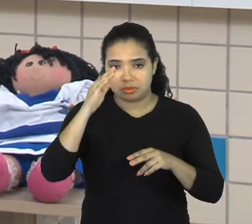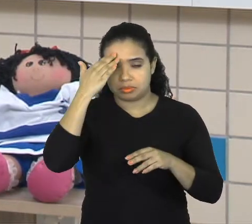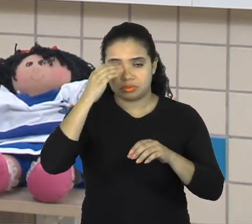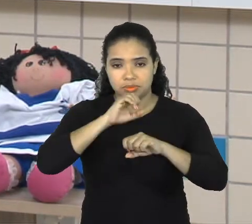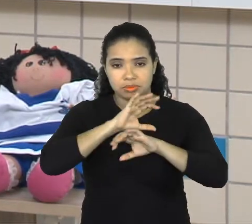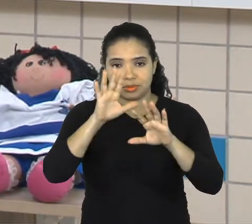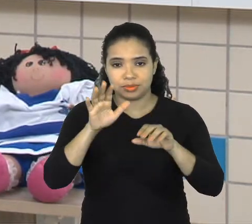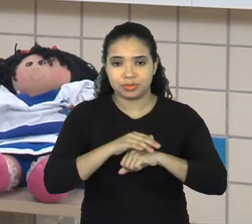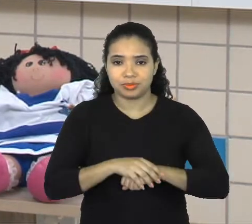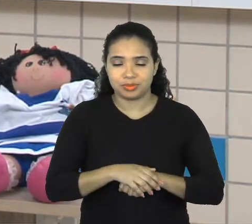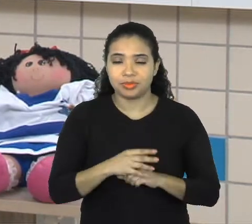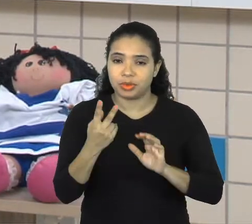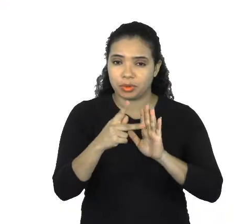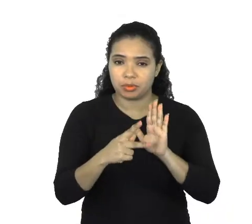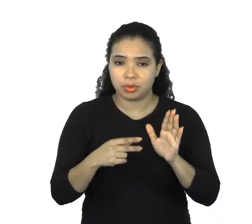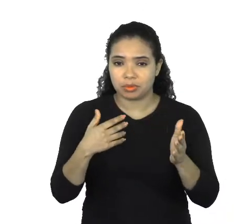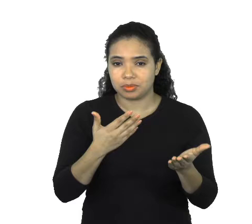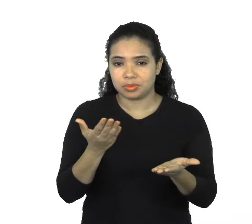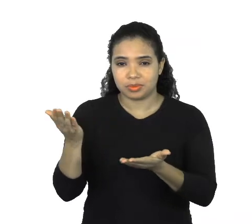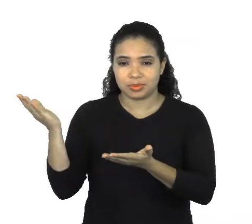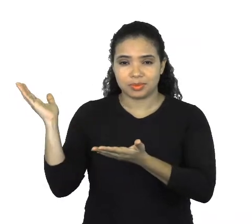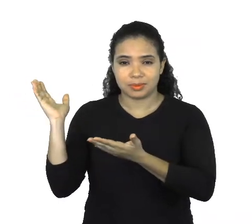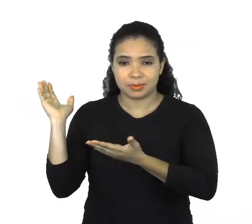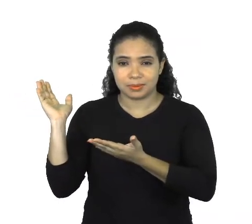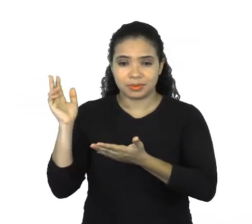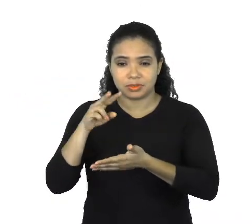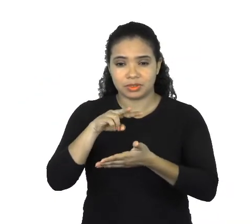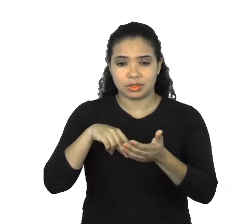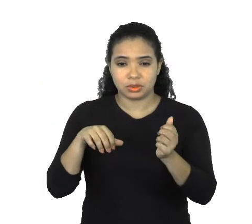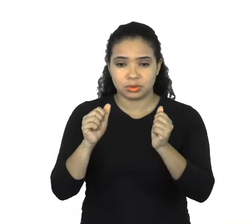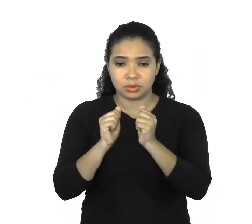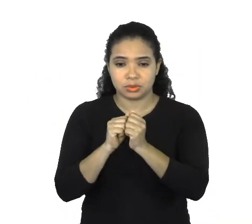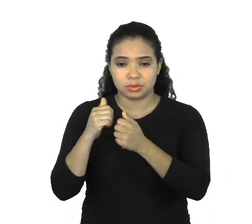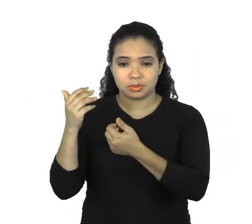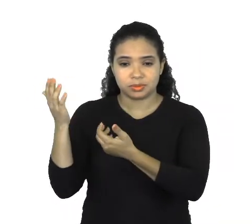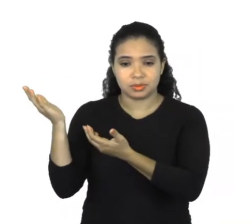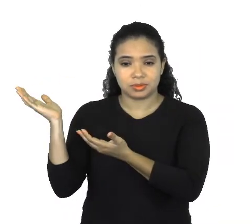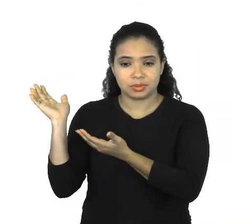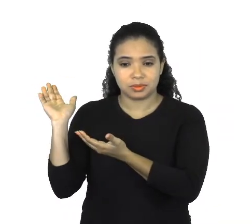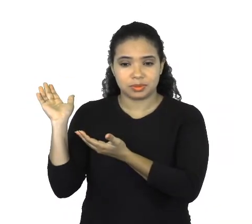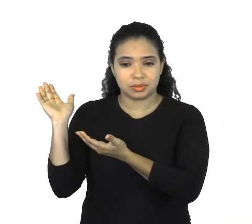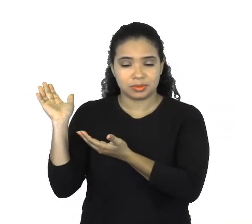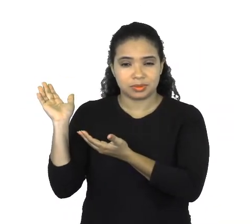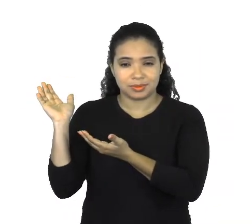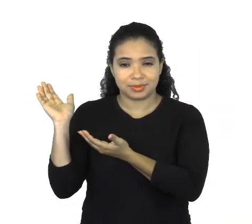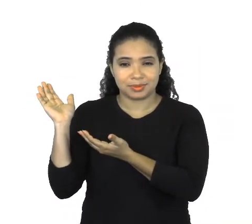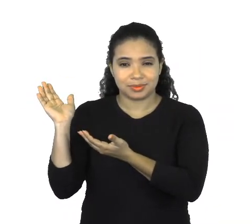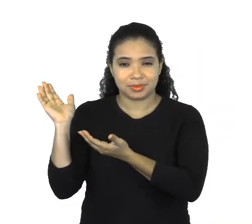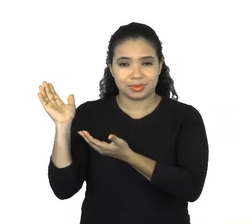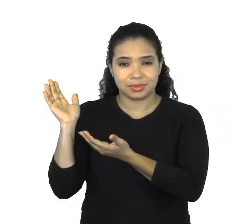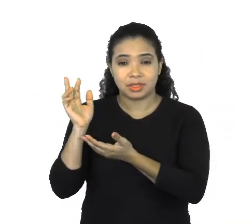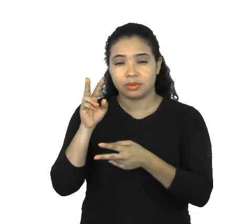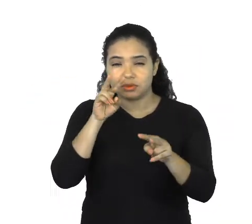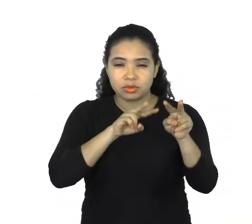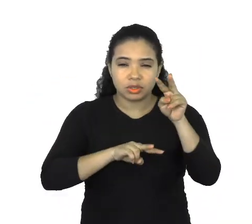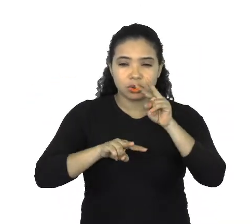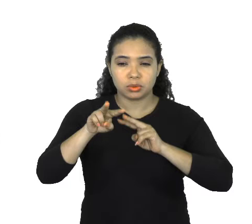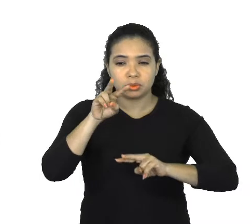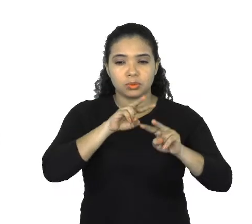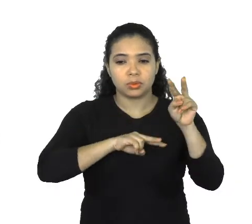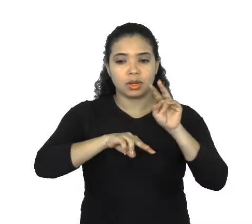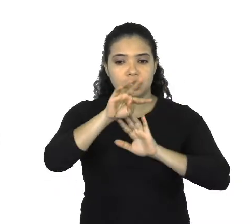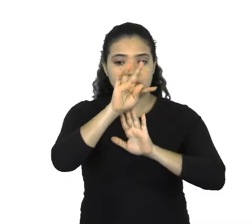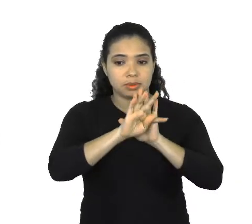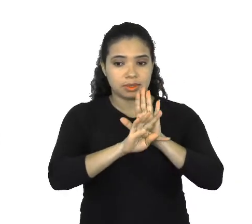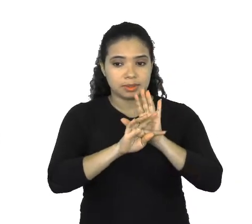este poema que está na tela. Vocês vão ler comigo, de primeiro olhar, vocês vão visualizar bem o texto. Vamos lá?